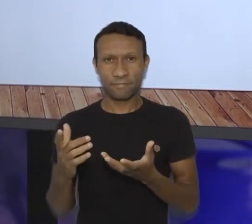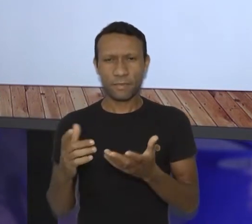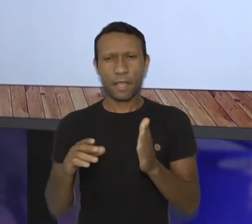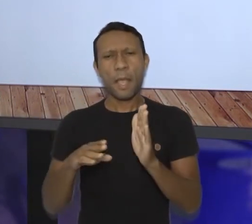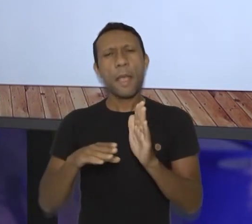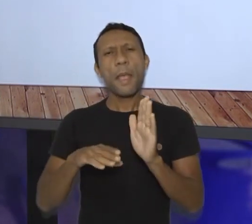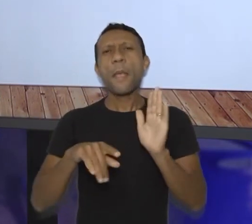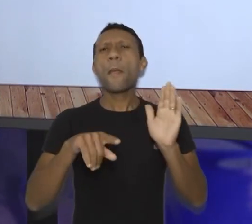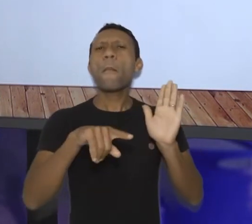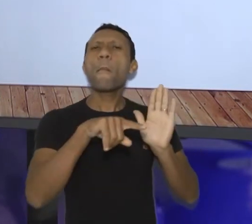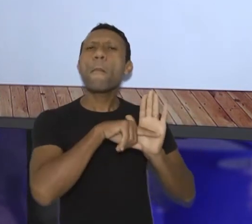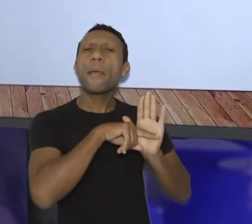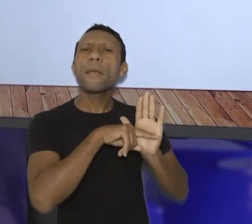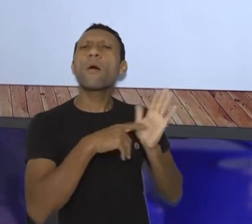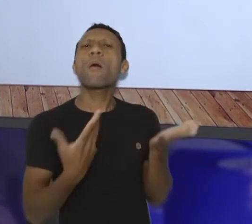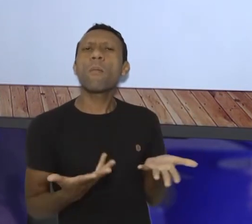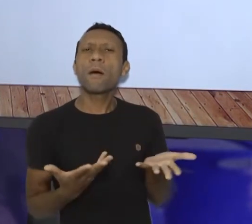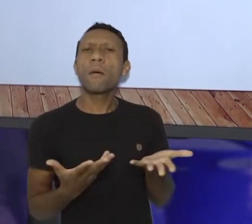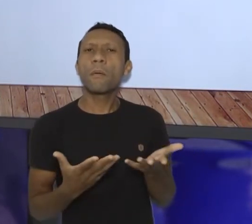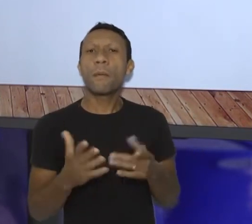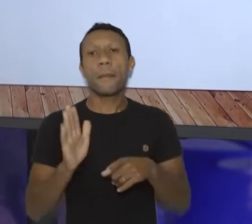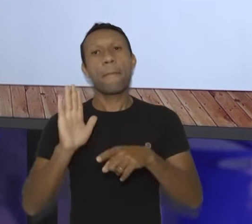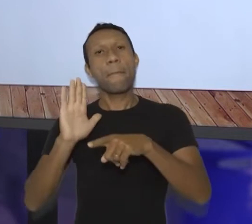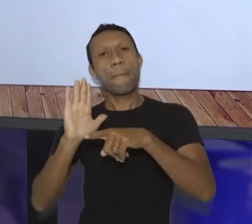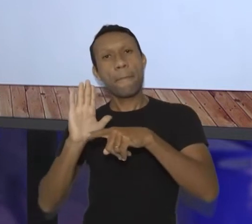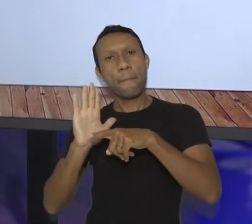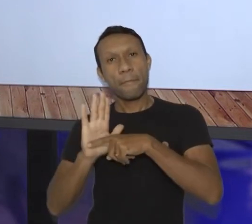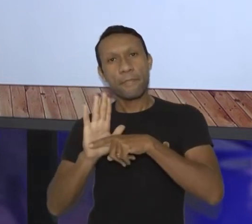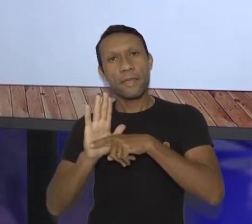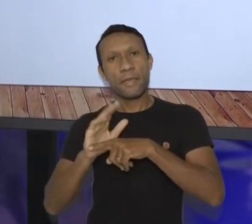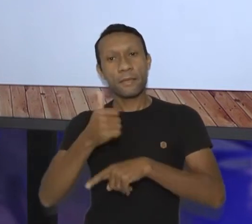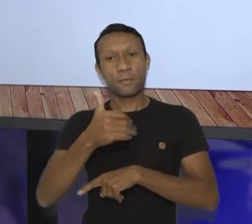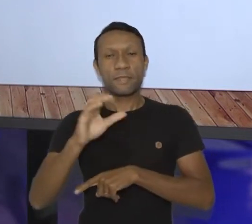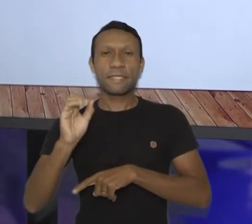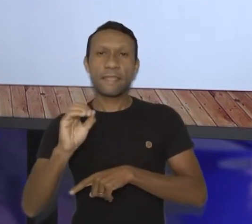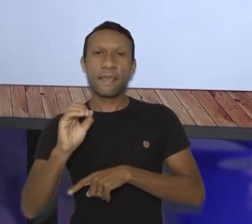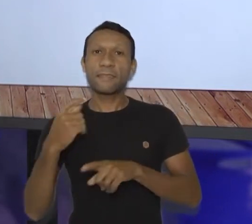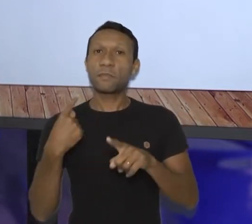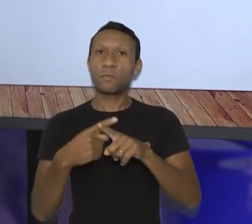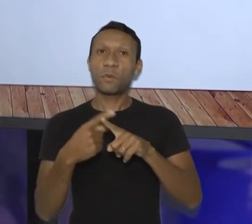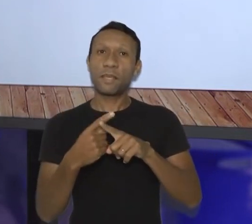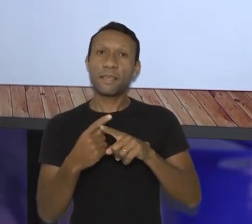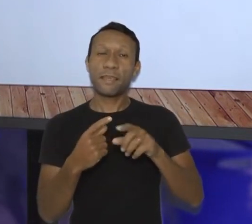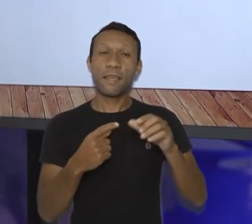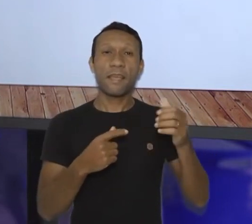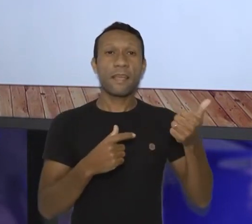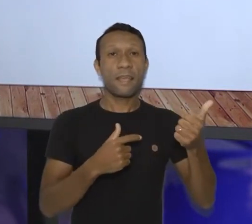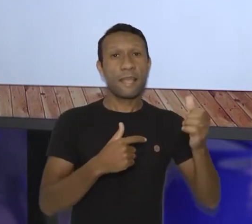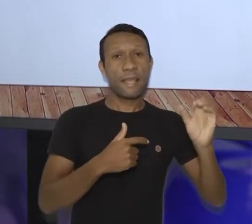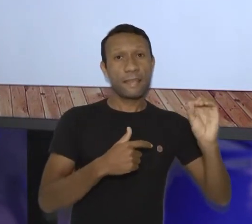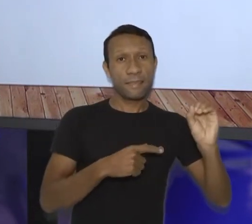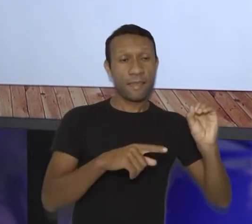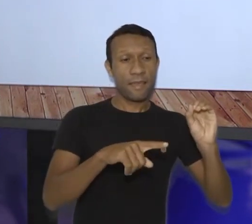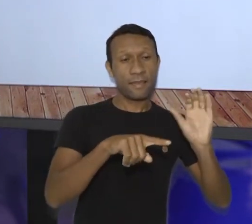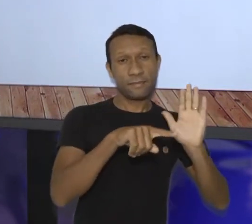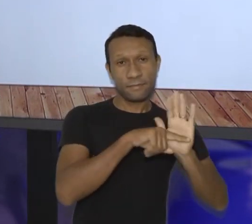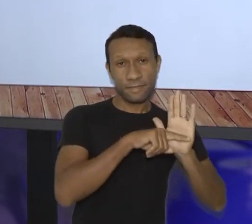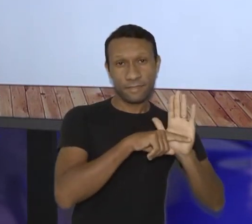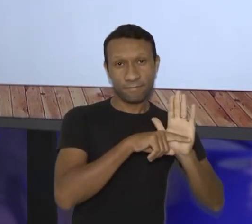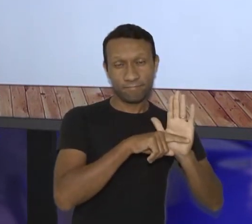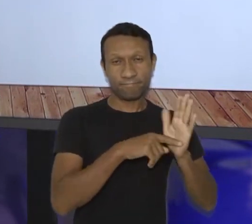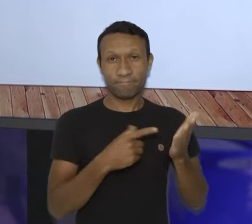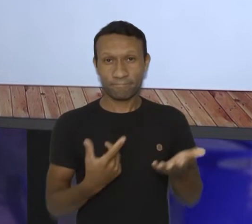menor? O menor menos 10. Por quê? Porque ele se encontra à esquerda em relação ao 0 quando a gente olha na reta